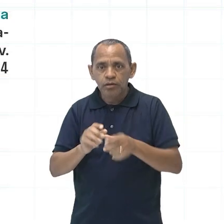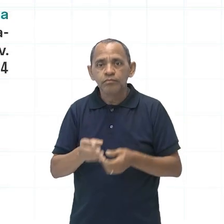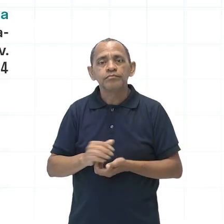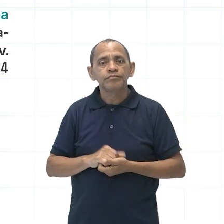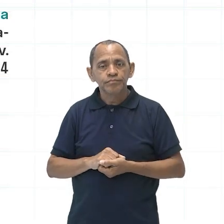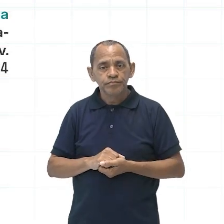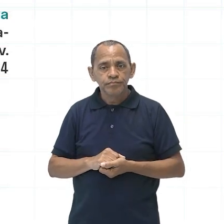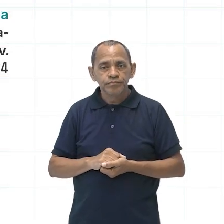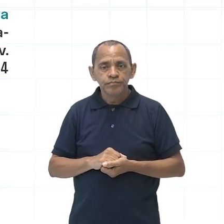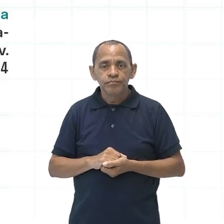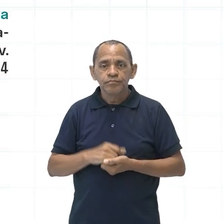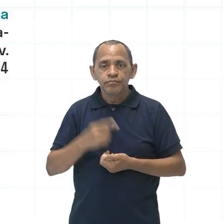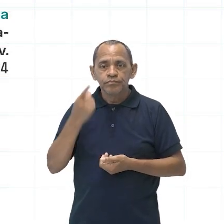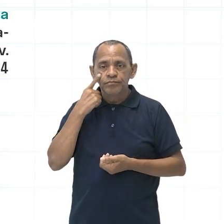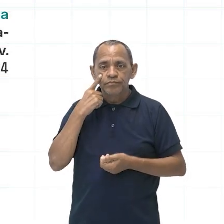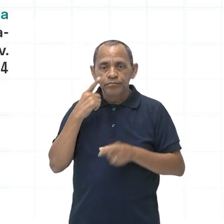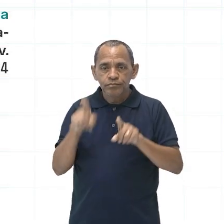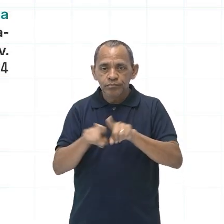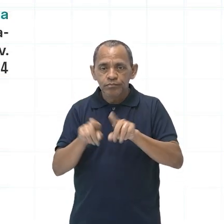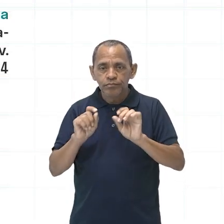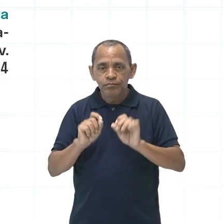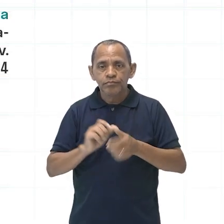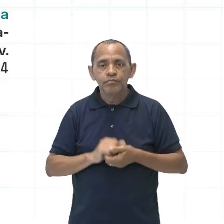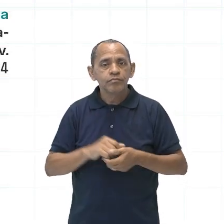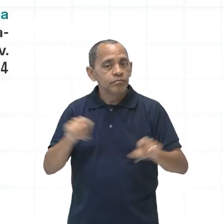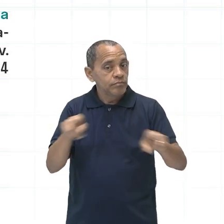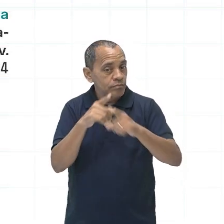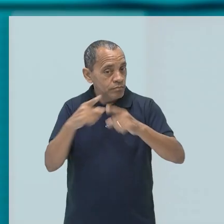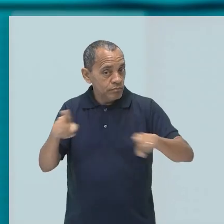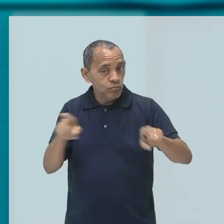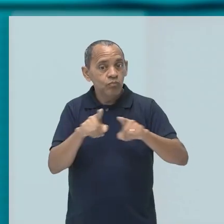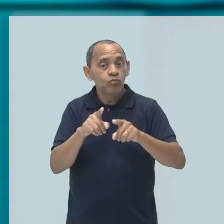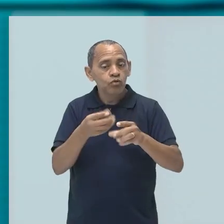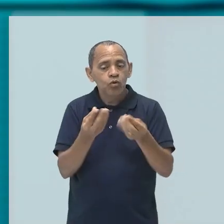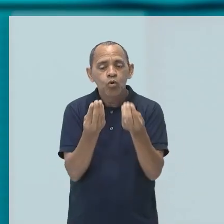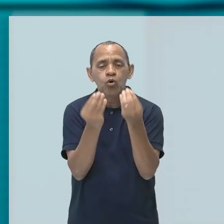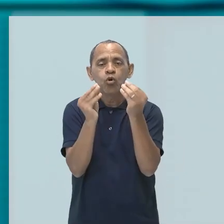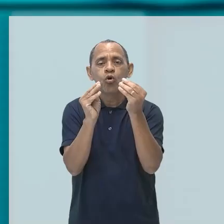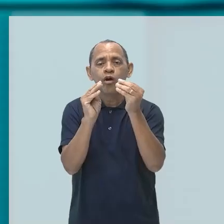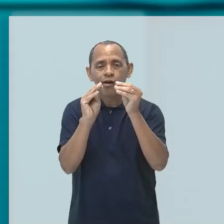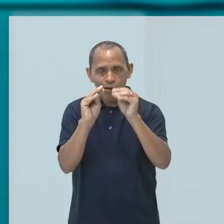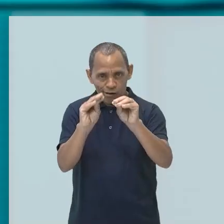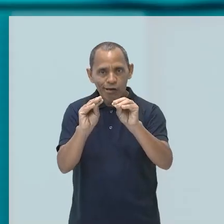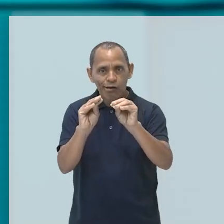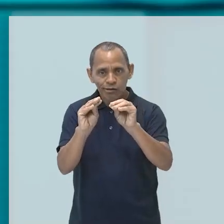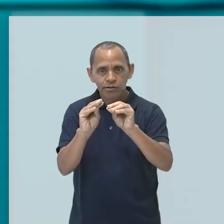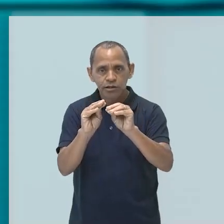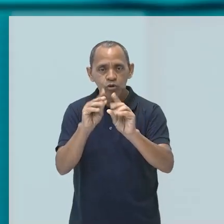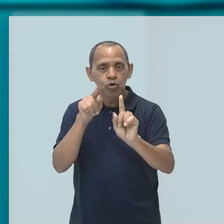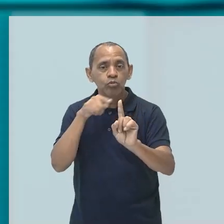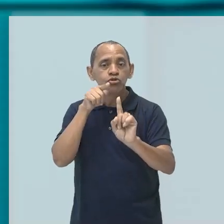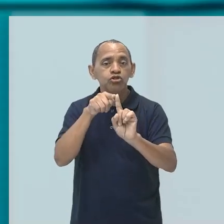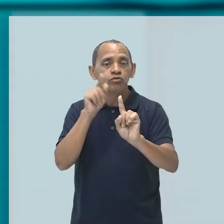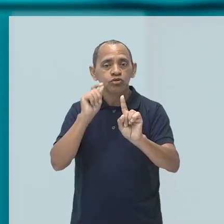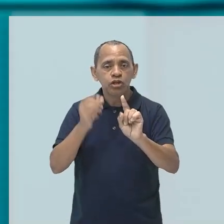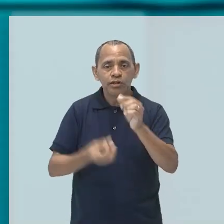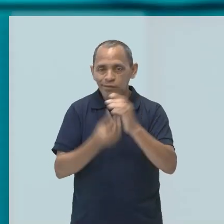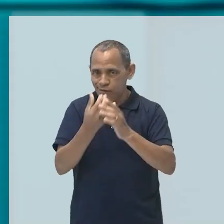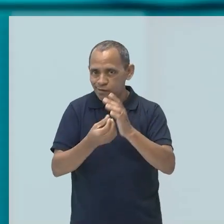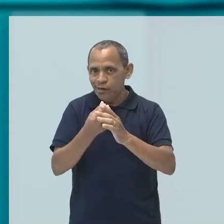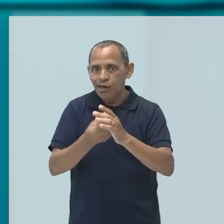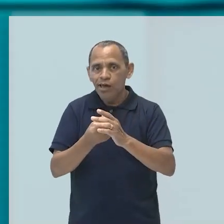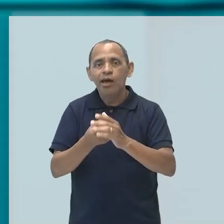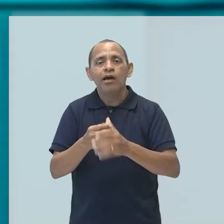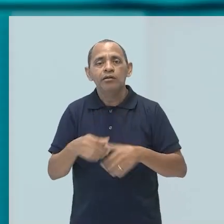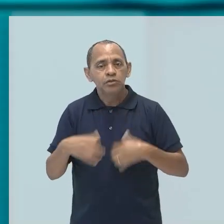texto. Observem que a trilha sonora ela foi colocada de forma intencional, gerando uma tensão no momento em que a